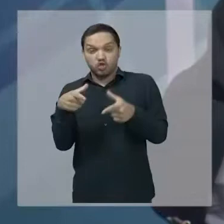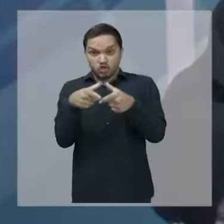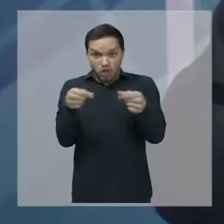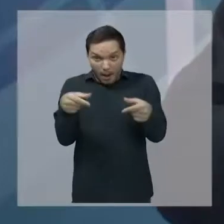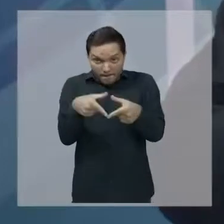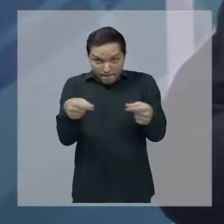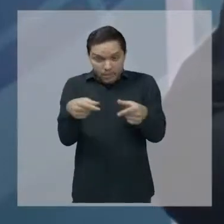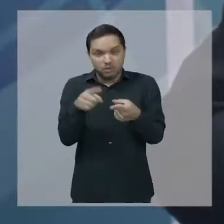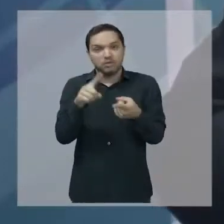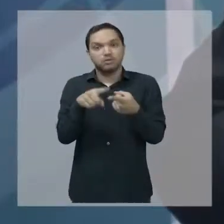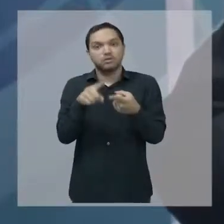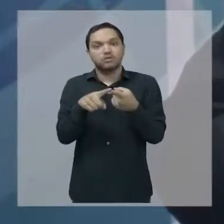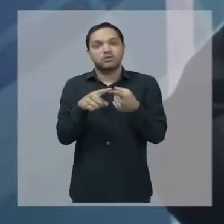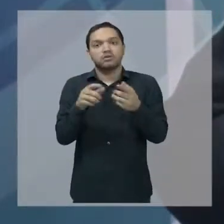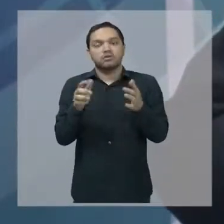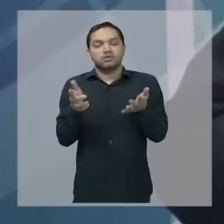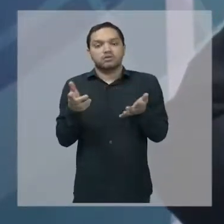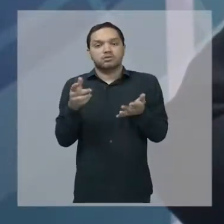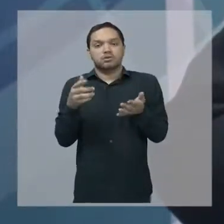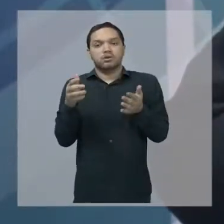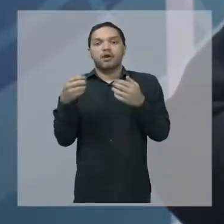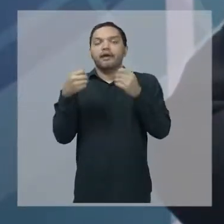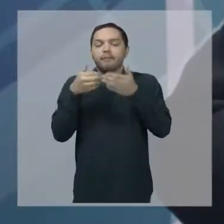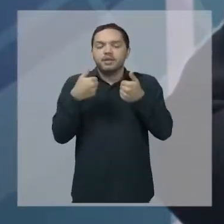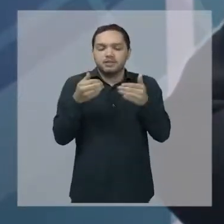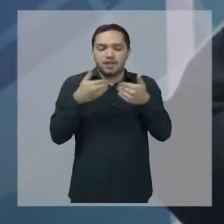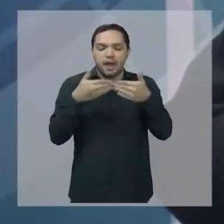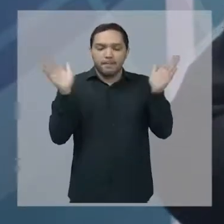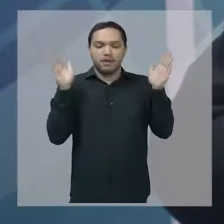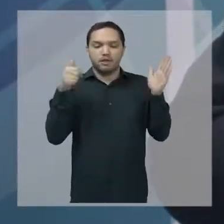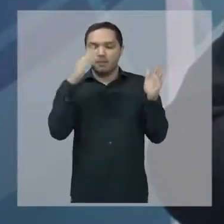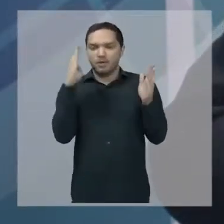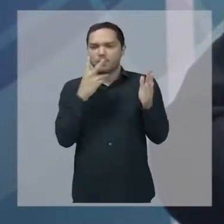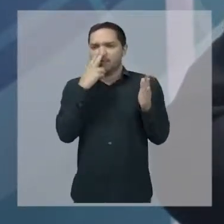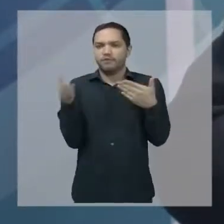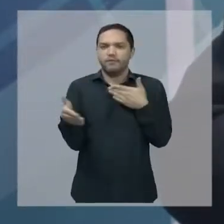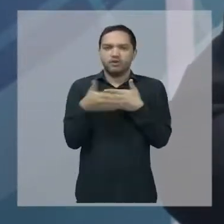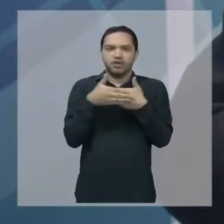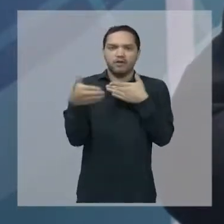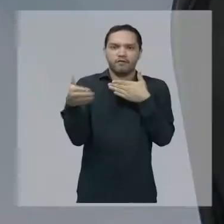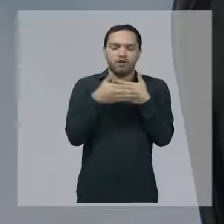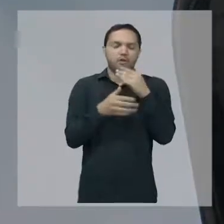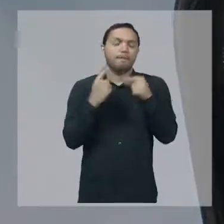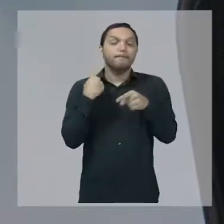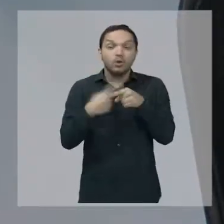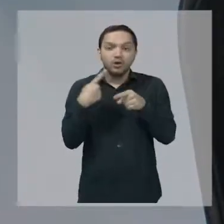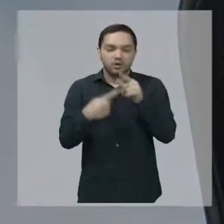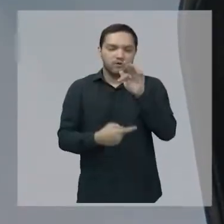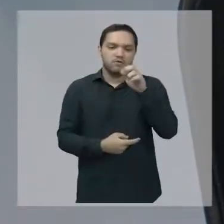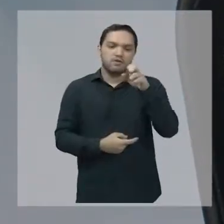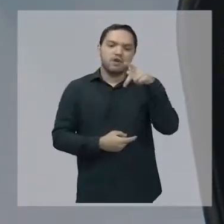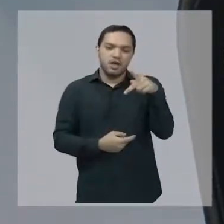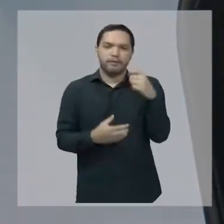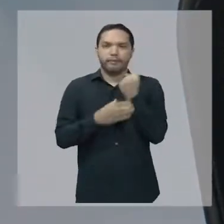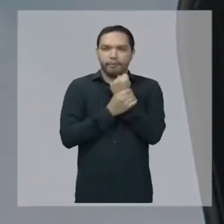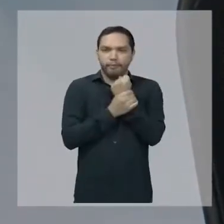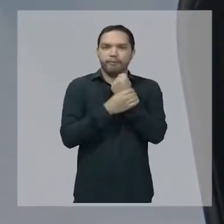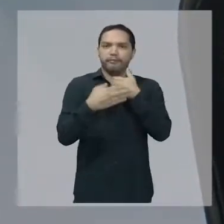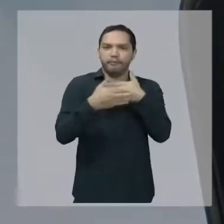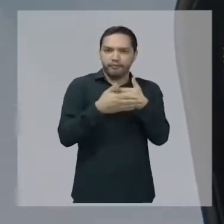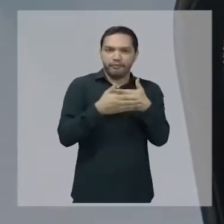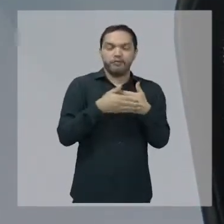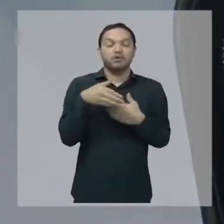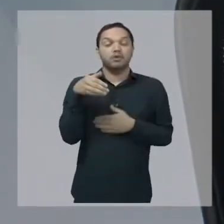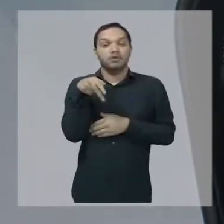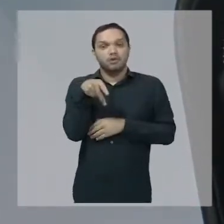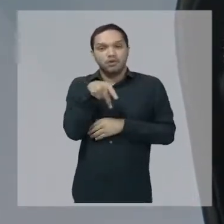o Japão um país próspero. Não existe país rico no mundo fechado. Nós somos aqui uma fazenda fechada, porque a Fiesp... Sim. Tem uma pauta protecionista.